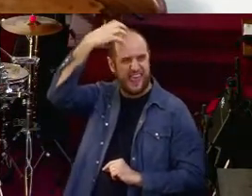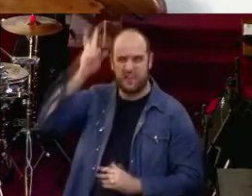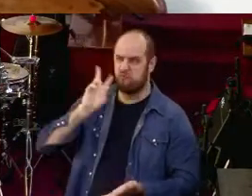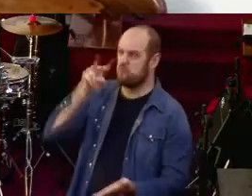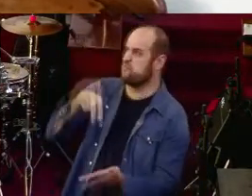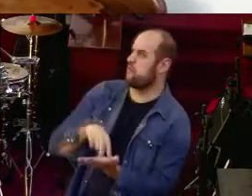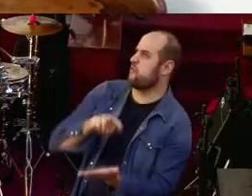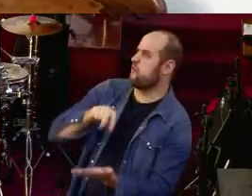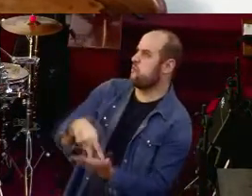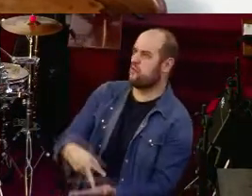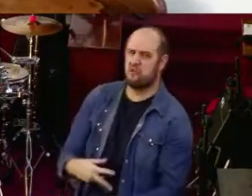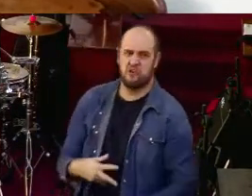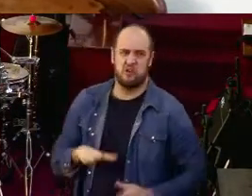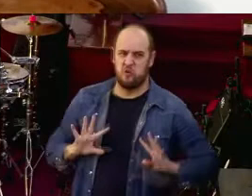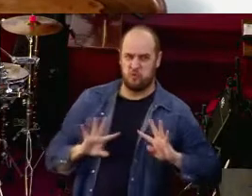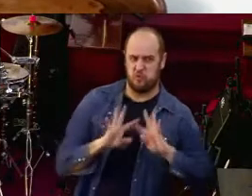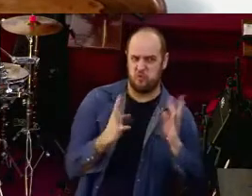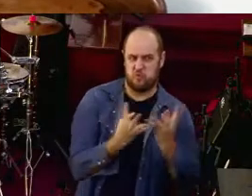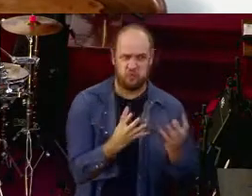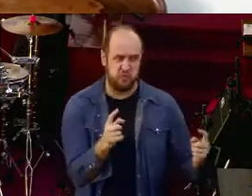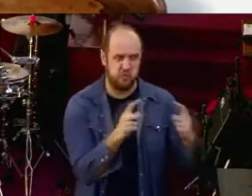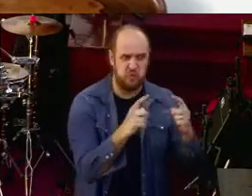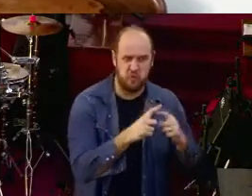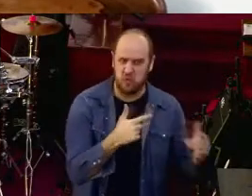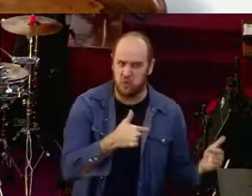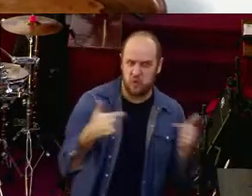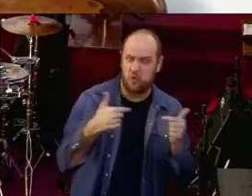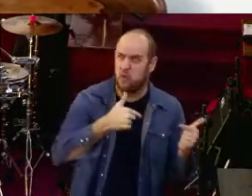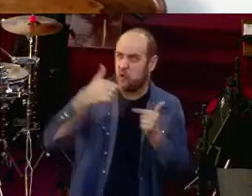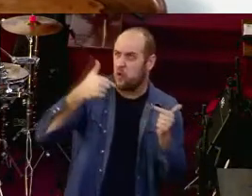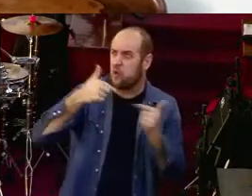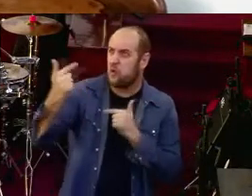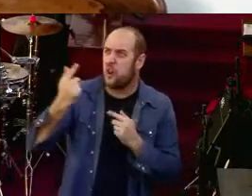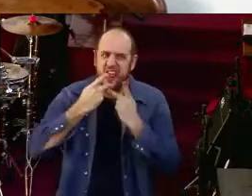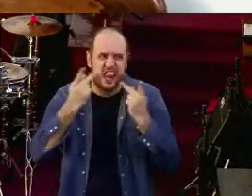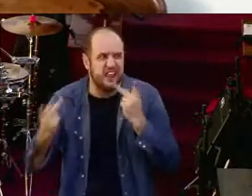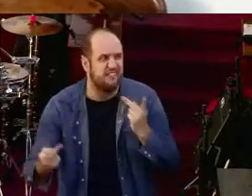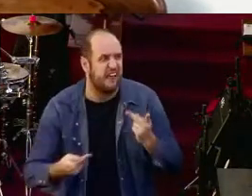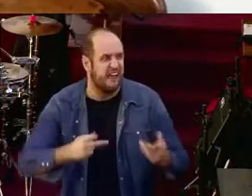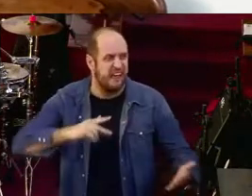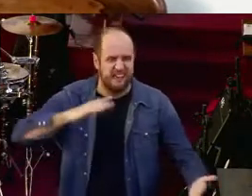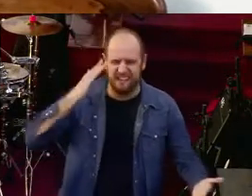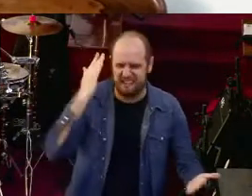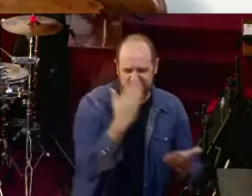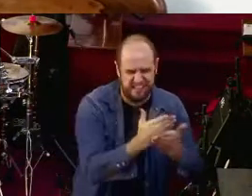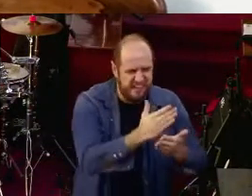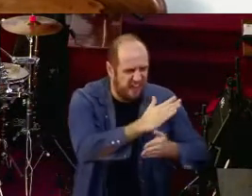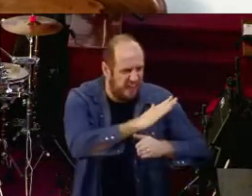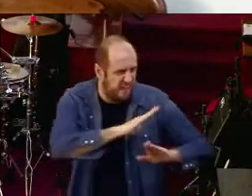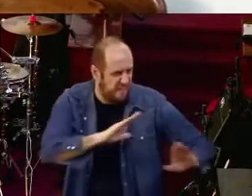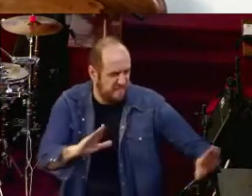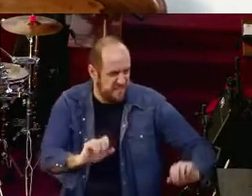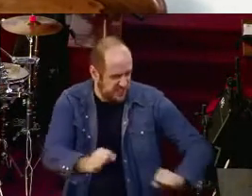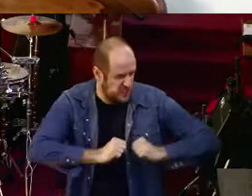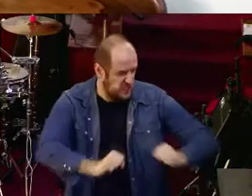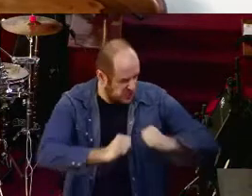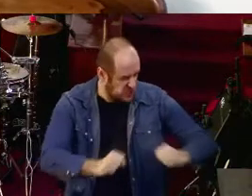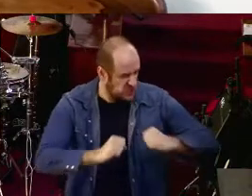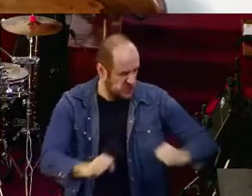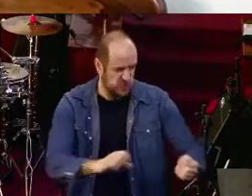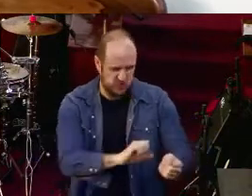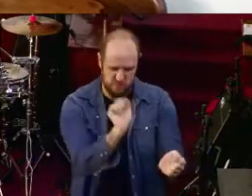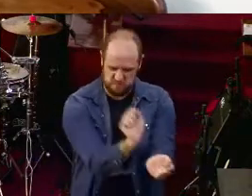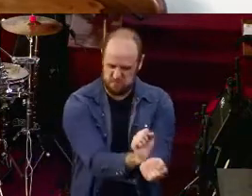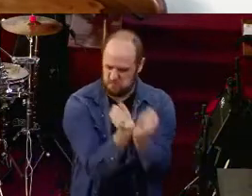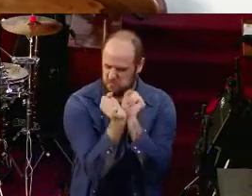os príncipes conspiram contra o Senhor e contra o seu ungido, dizendo: rompamos os seus laços e sacudamos de nós as suas